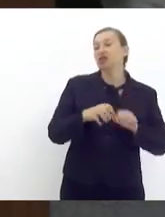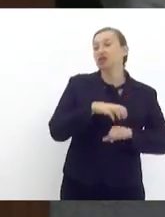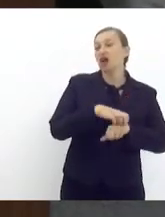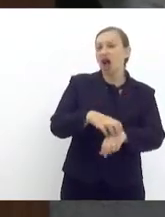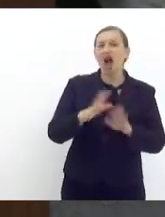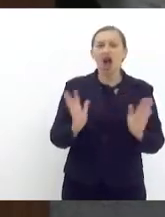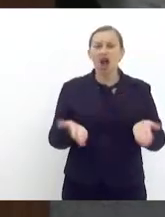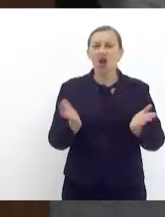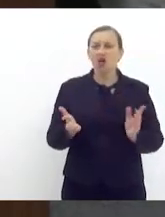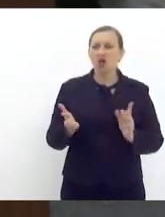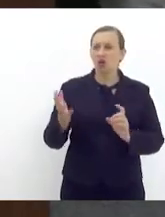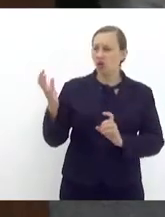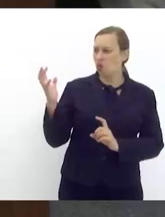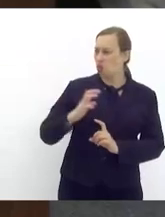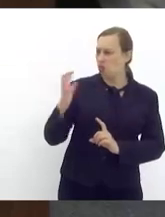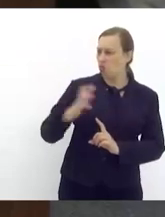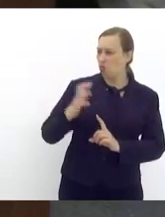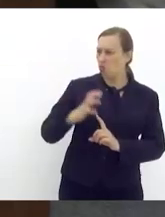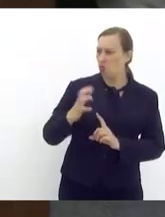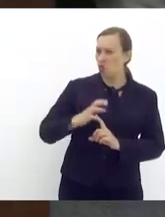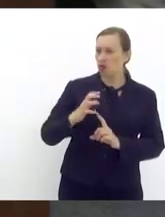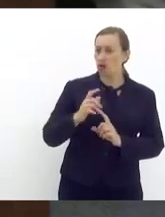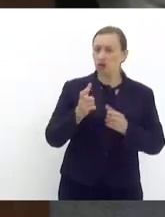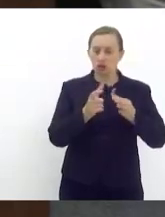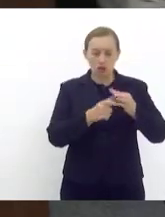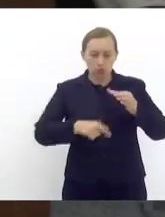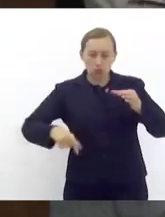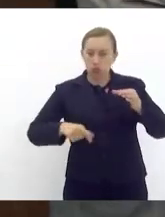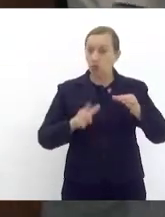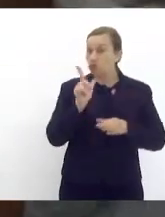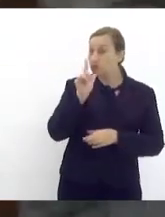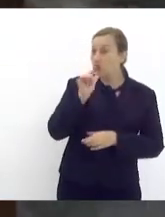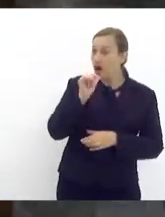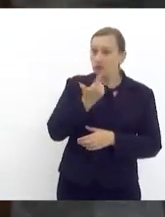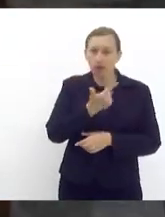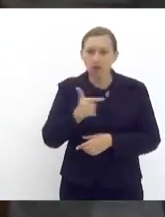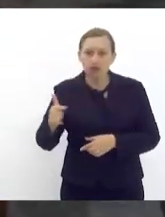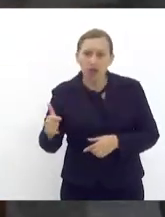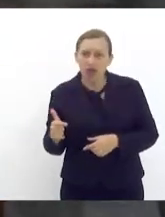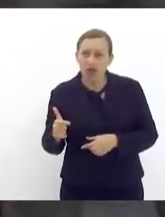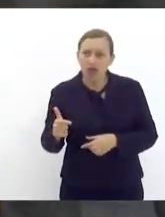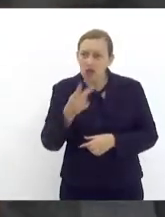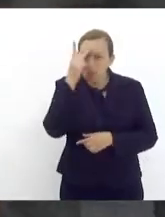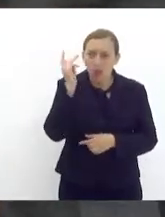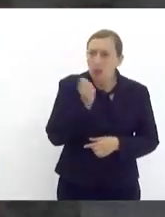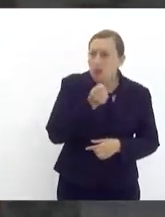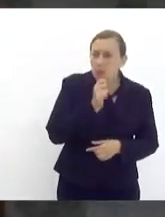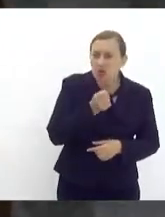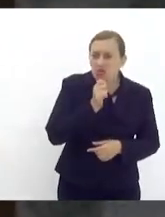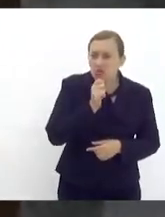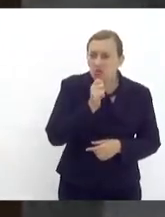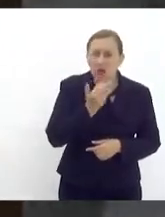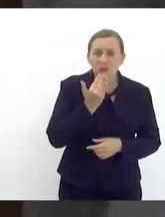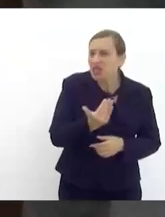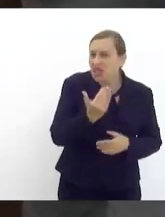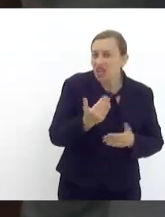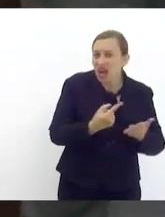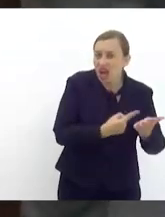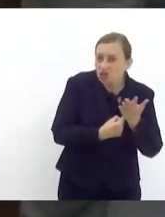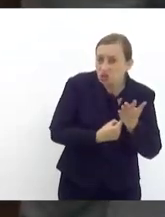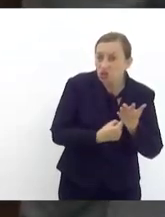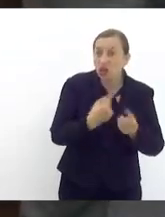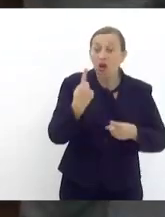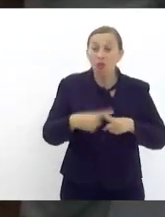pelas exploradoras do serviço de distribuição de água. E não tem ninguém a quem recorrer. Porque o